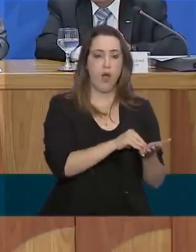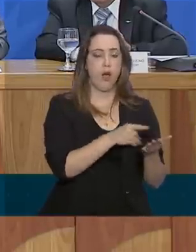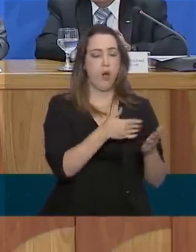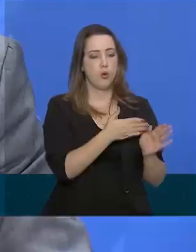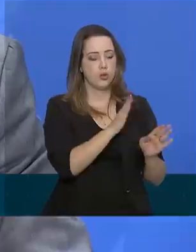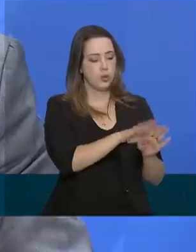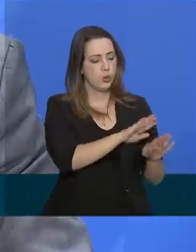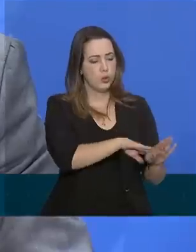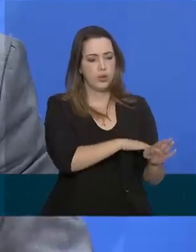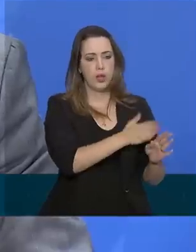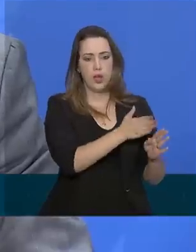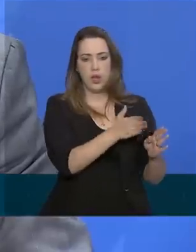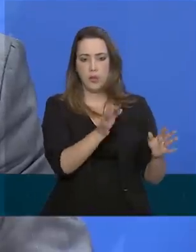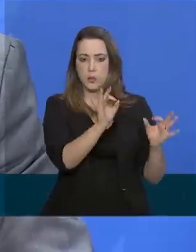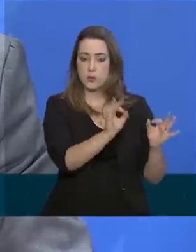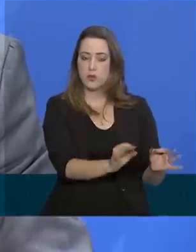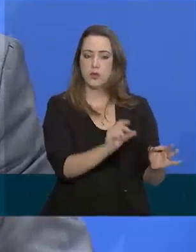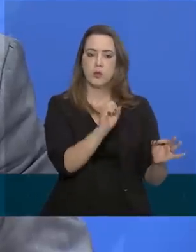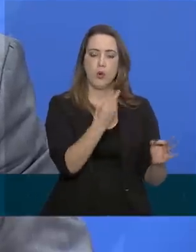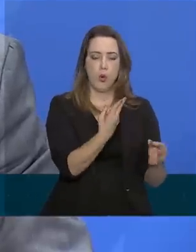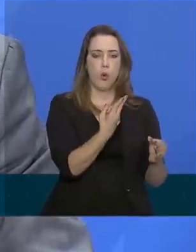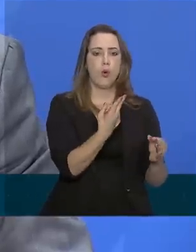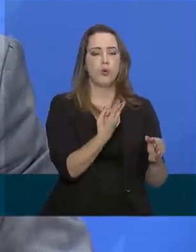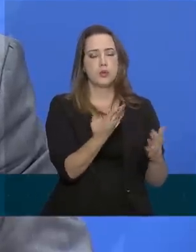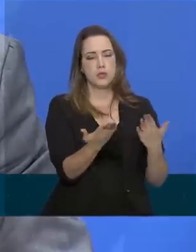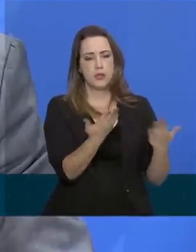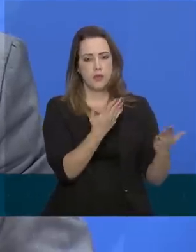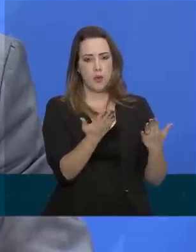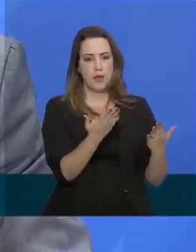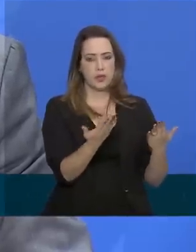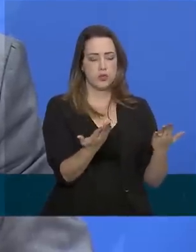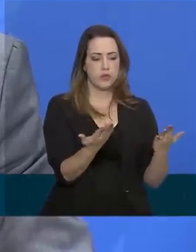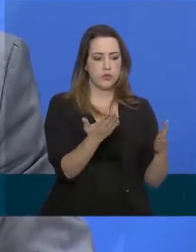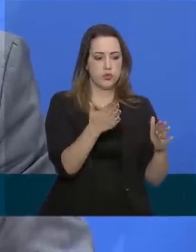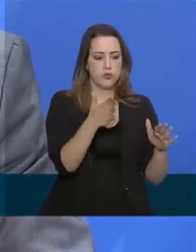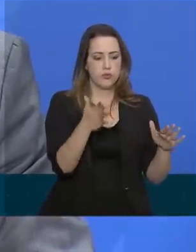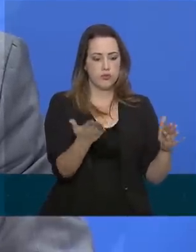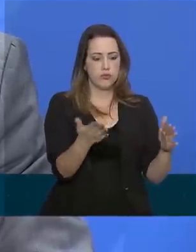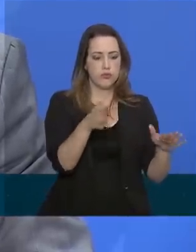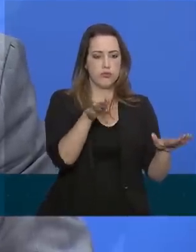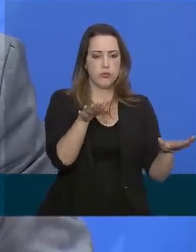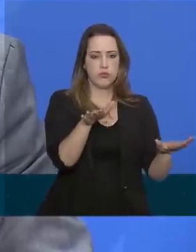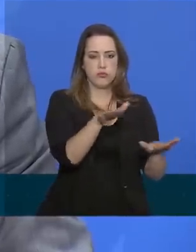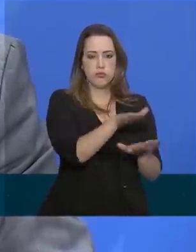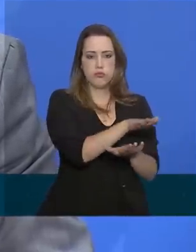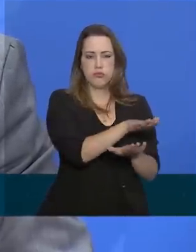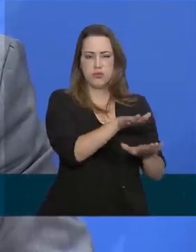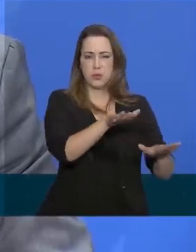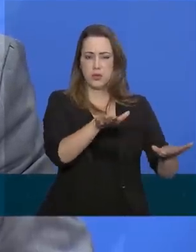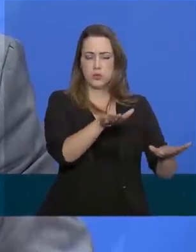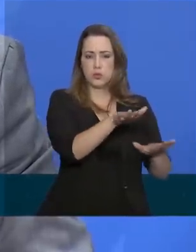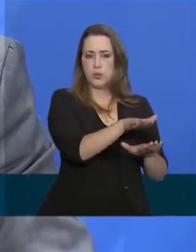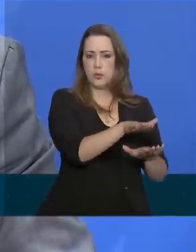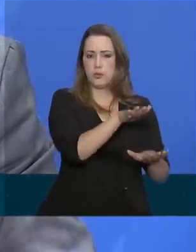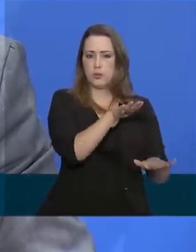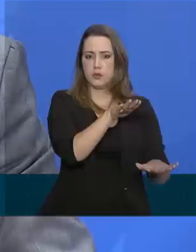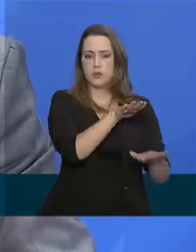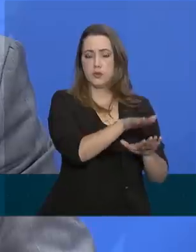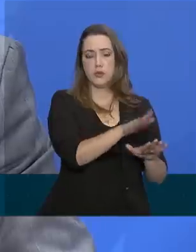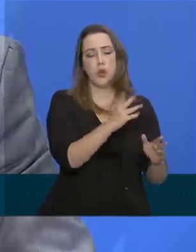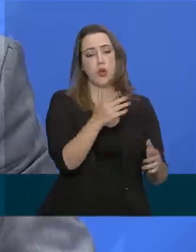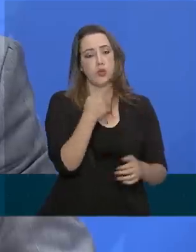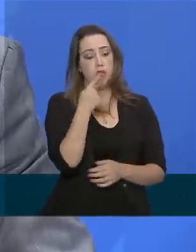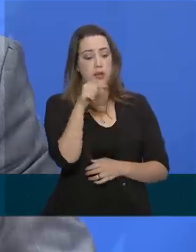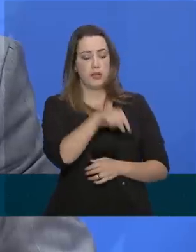temporalidade adequada ou se houve eventualmente sobreposição ou não estou dizendo que houve em que não houve vamos no momento adequado vamos verificar